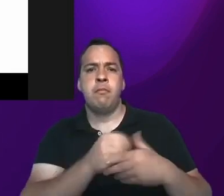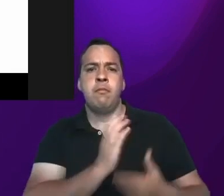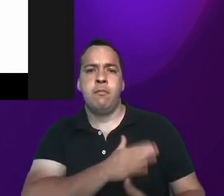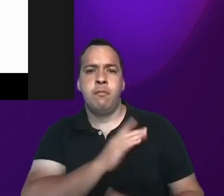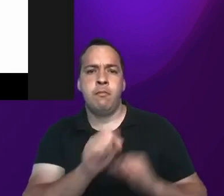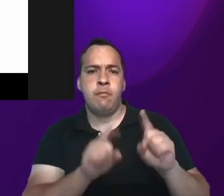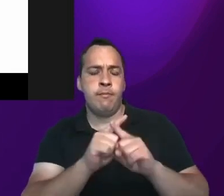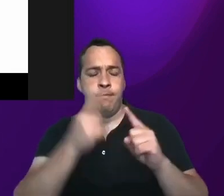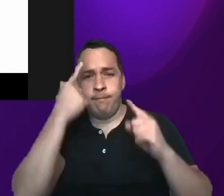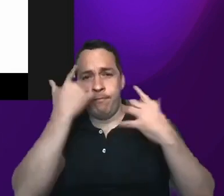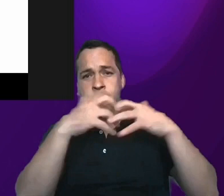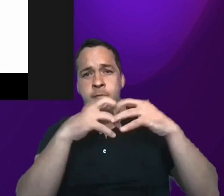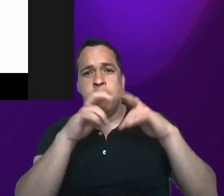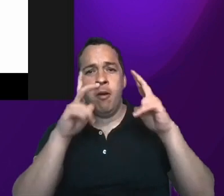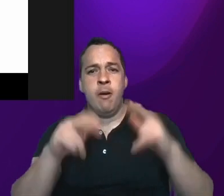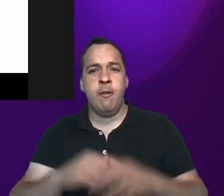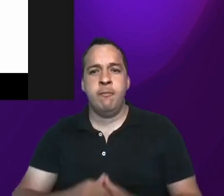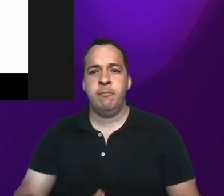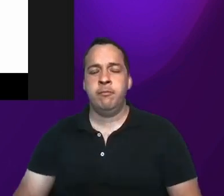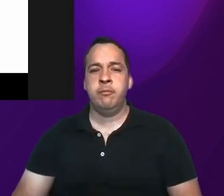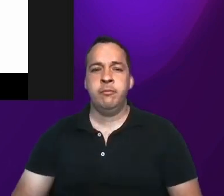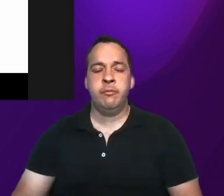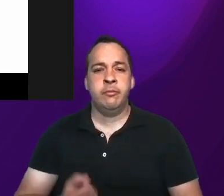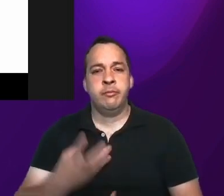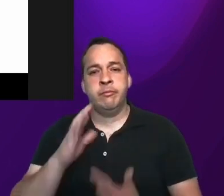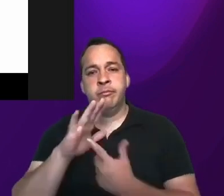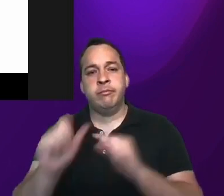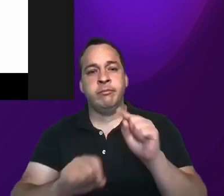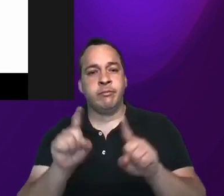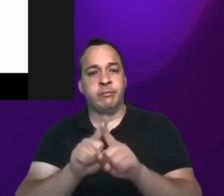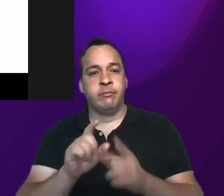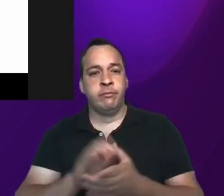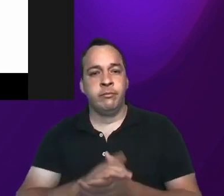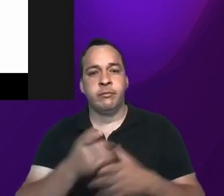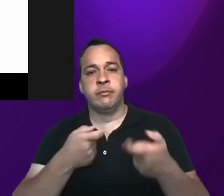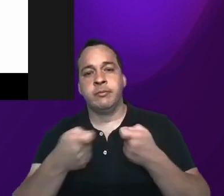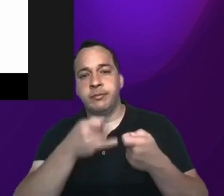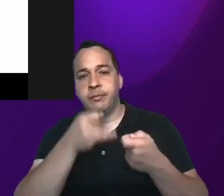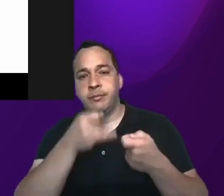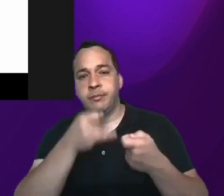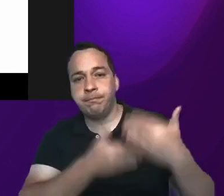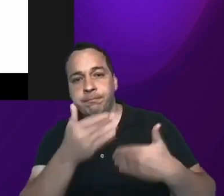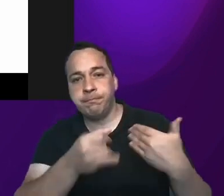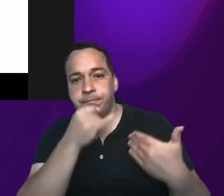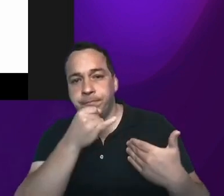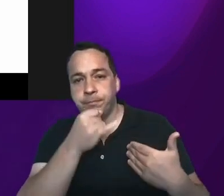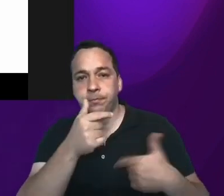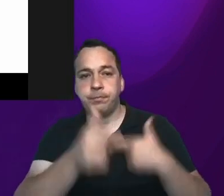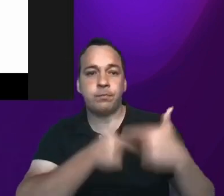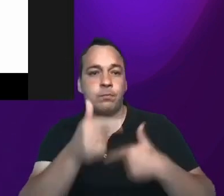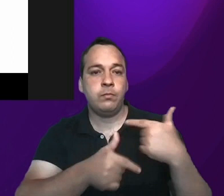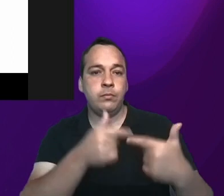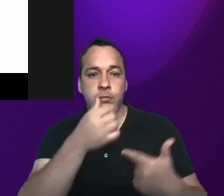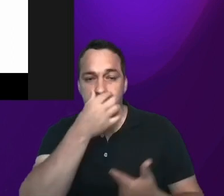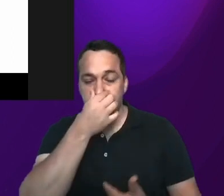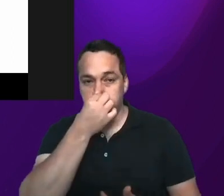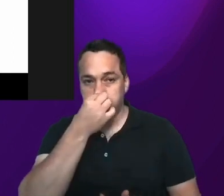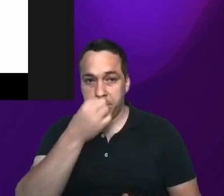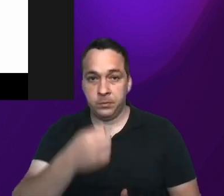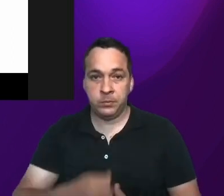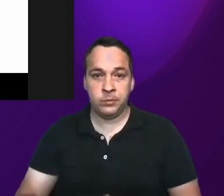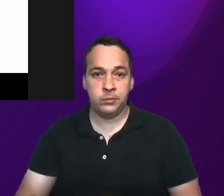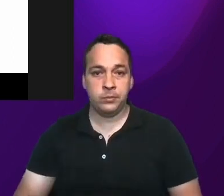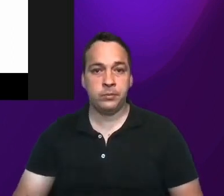no cérebro. Então, alguns estudos já mostraram que a diminuição do fluxo cerebral durante a diálise, episódios de